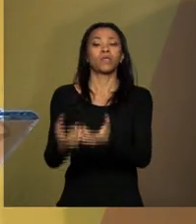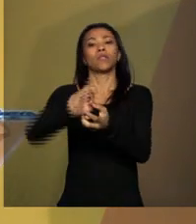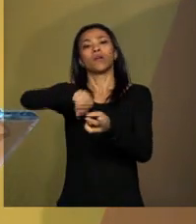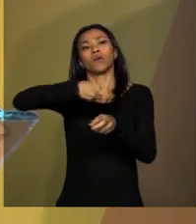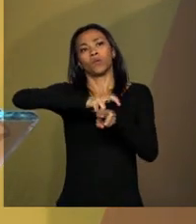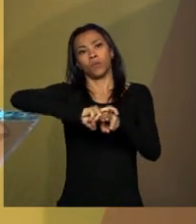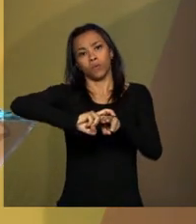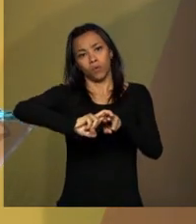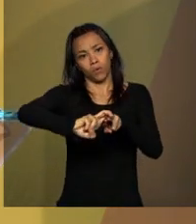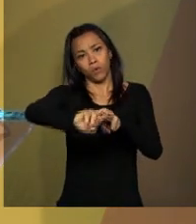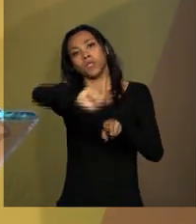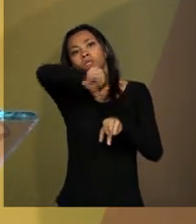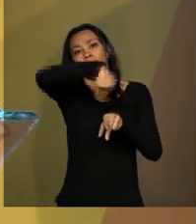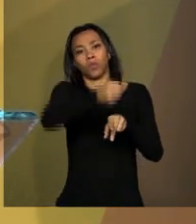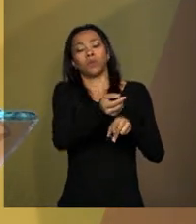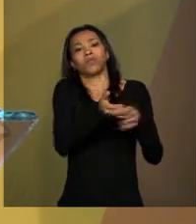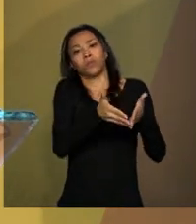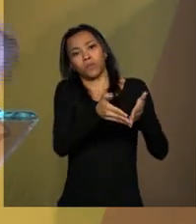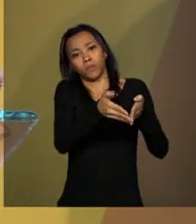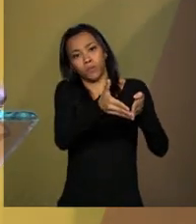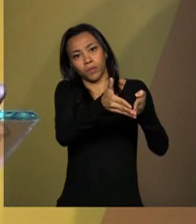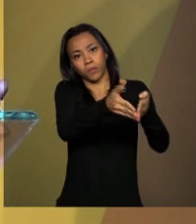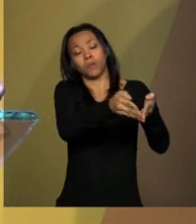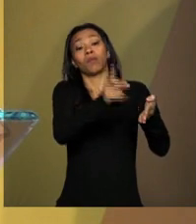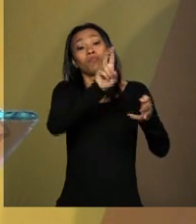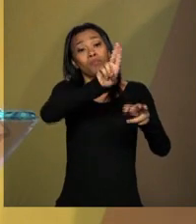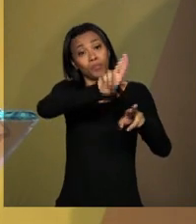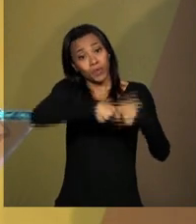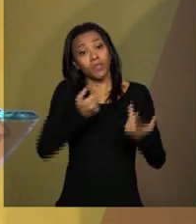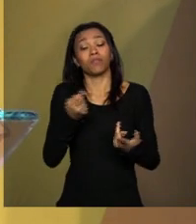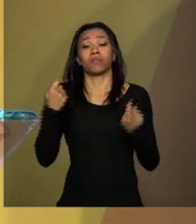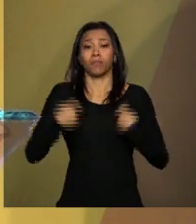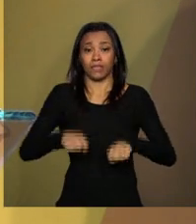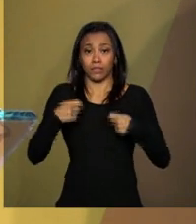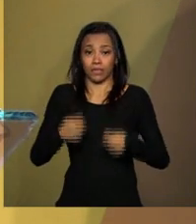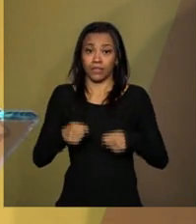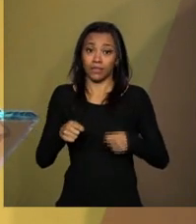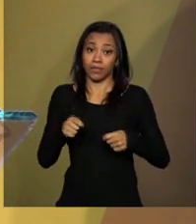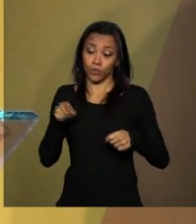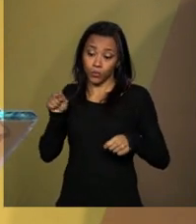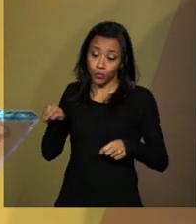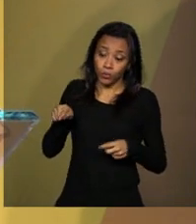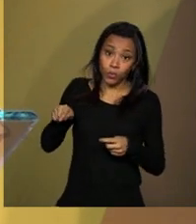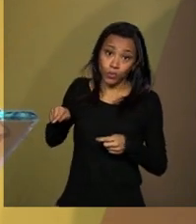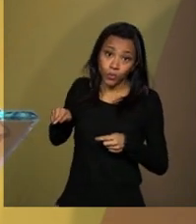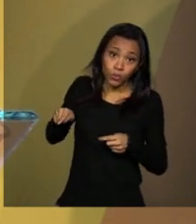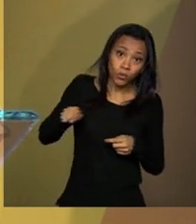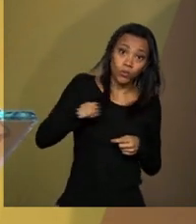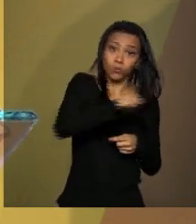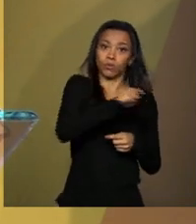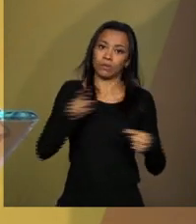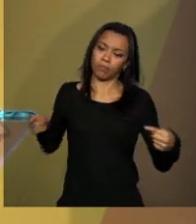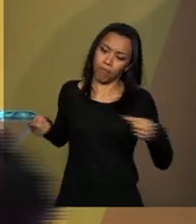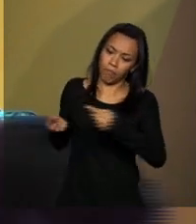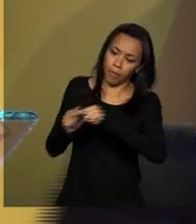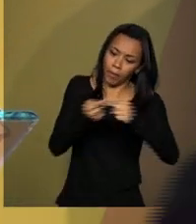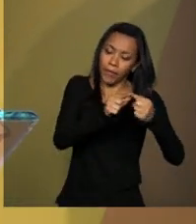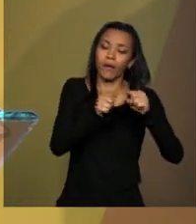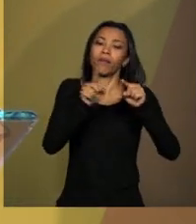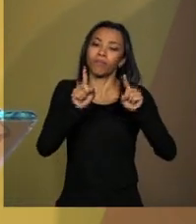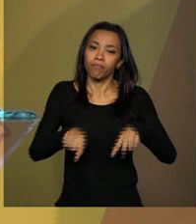que atração de investimentos no caso do Brasil precisa ser é